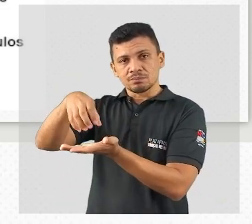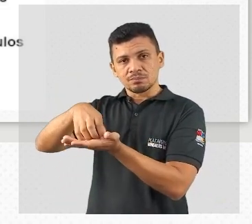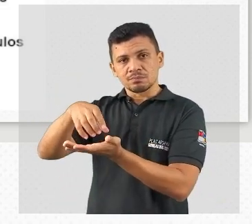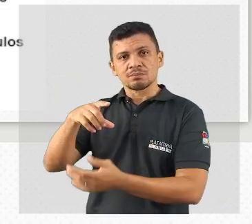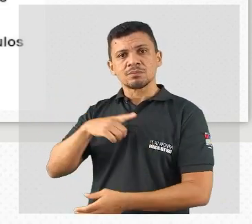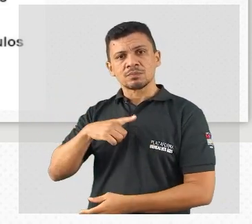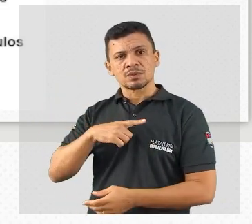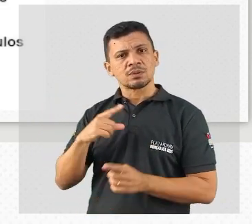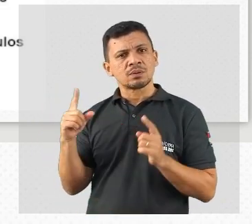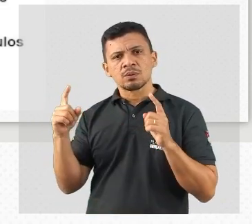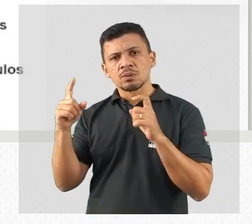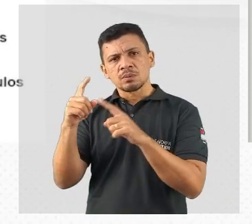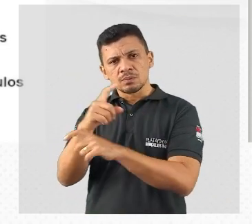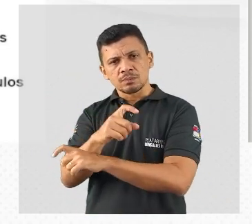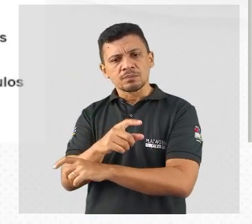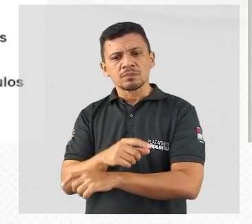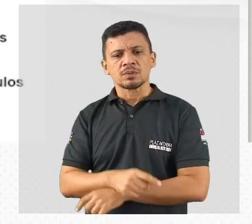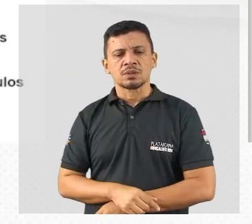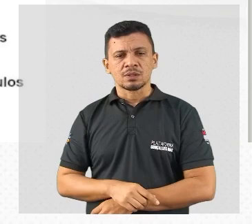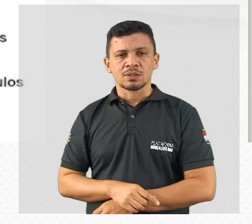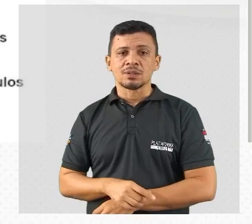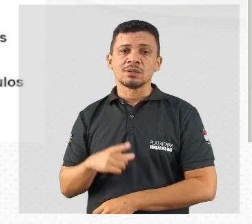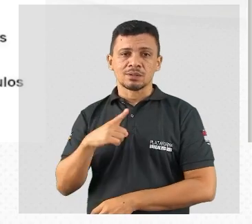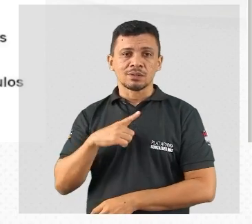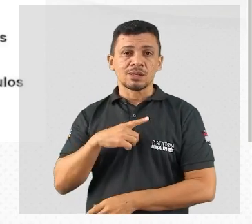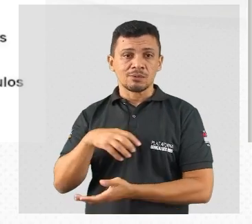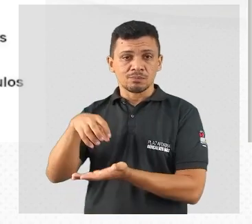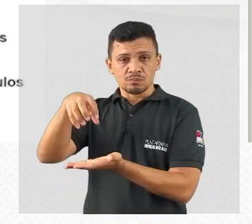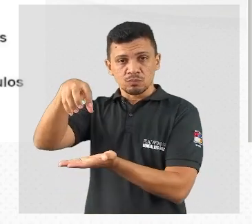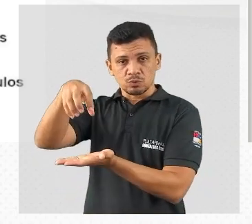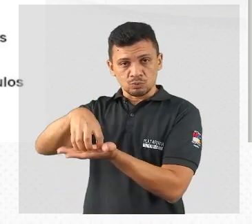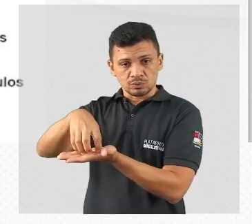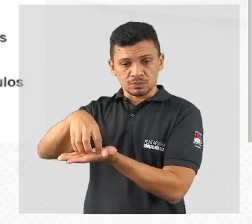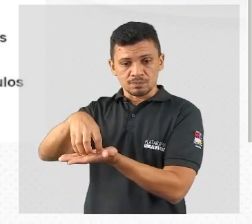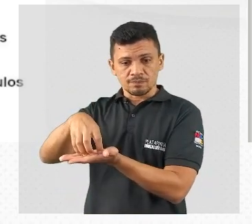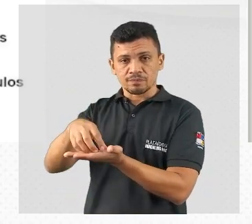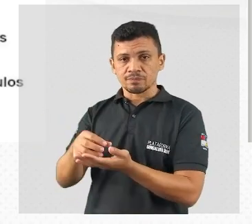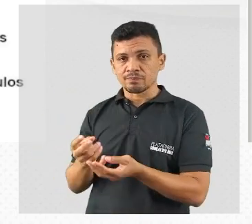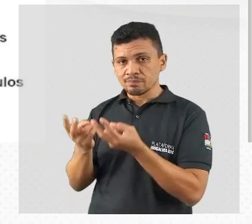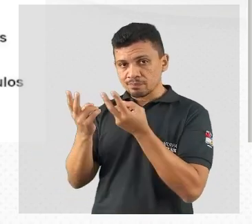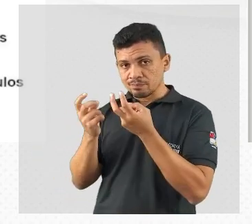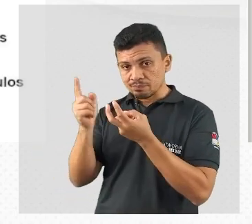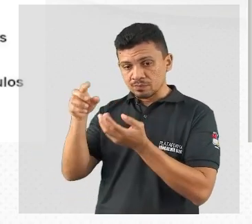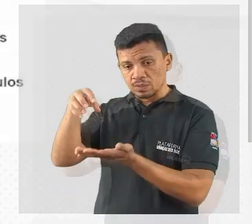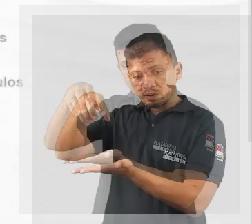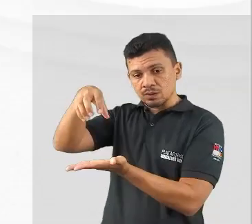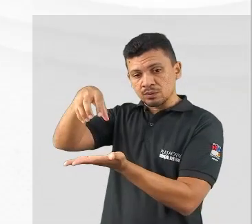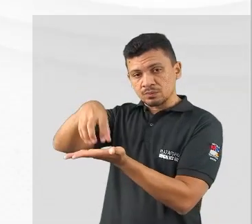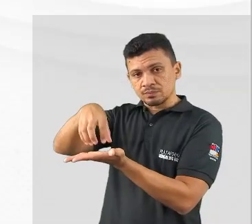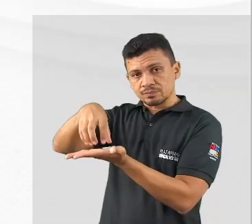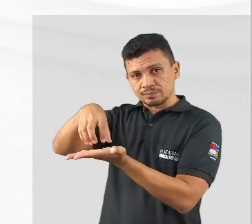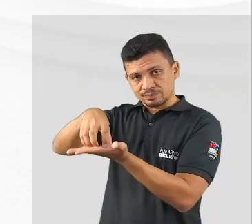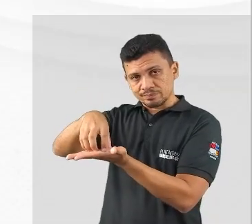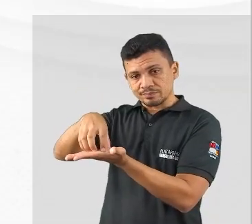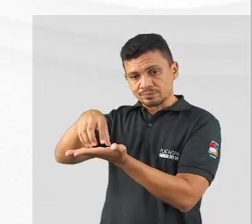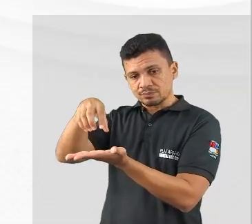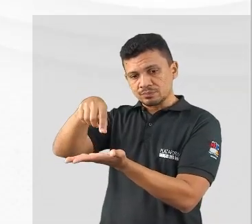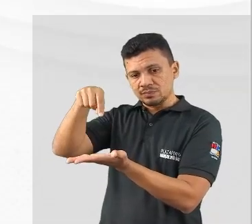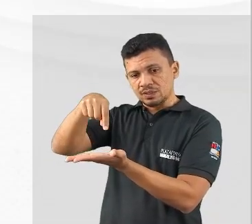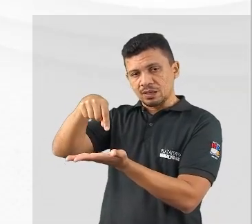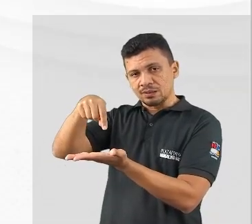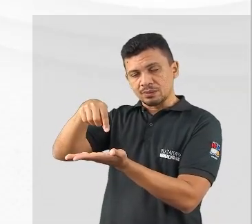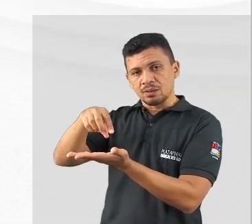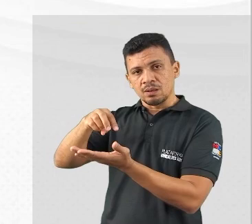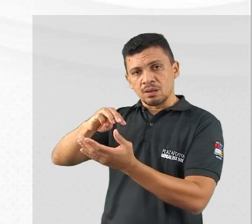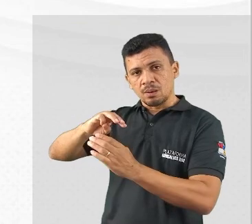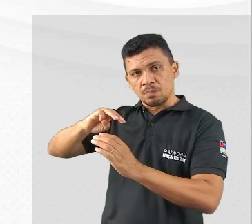possuem o quê? Elas possuem um núcleo, né? Aqui, ó, uma membrana nuclear que protege